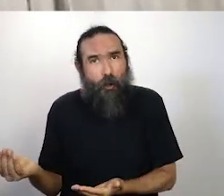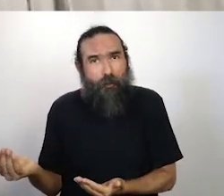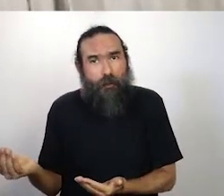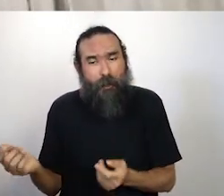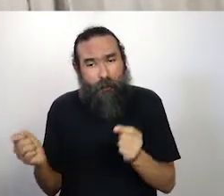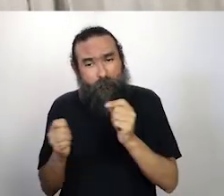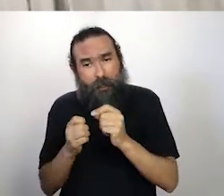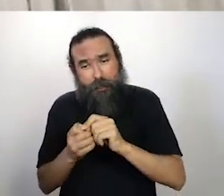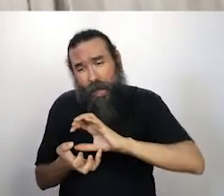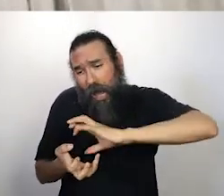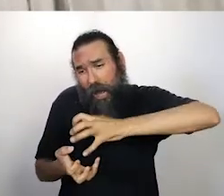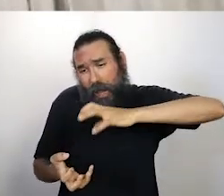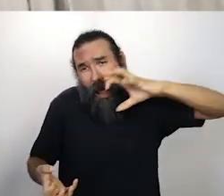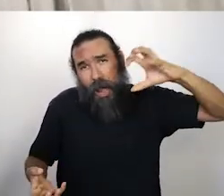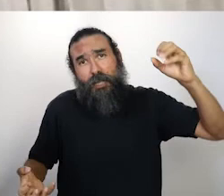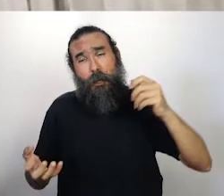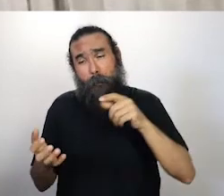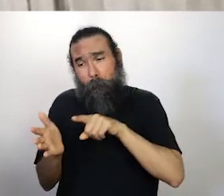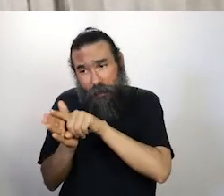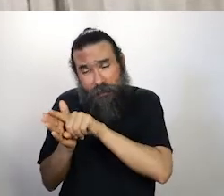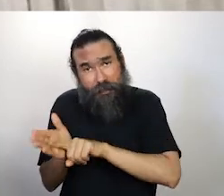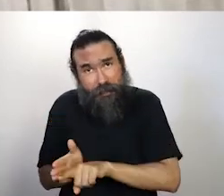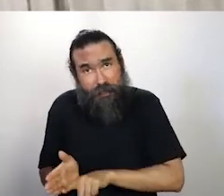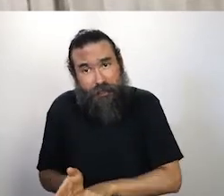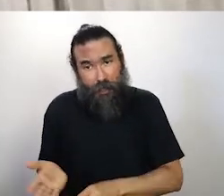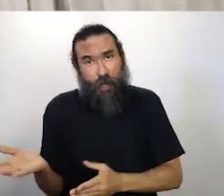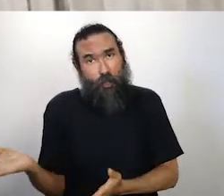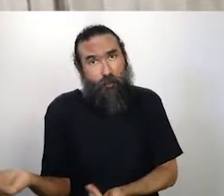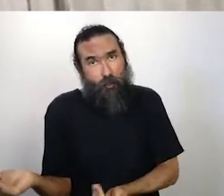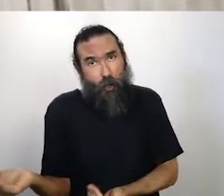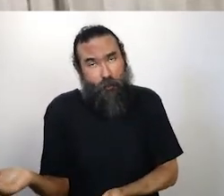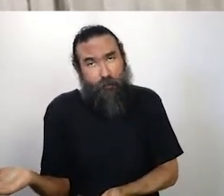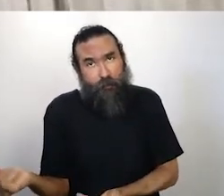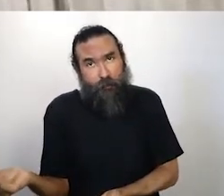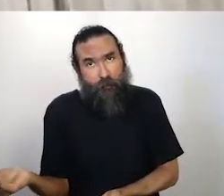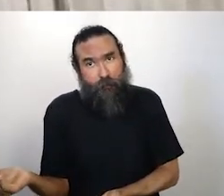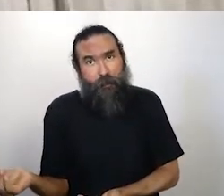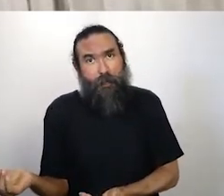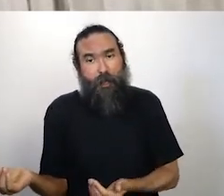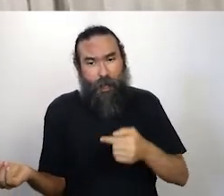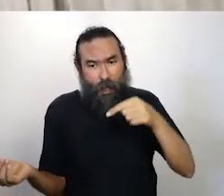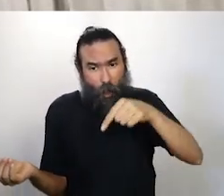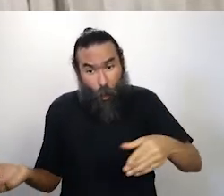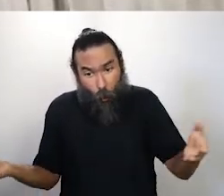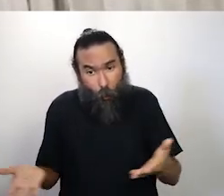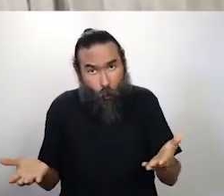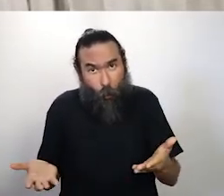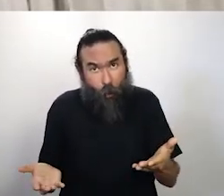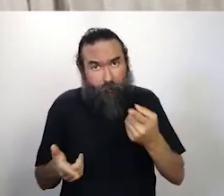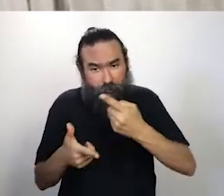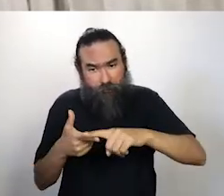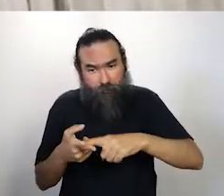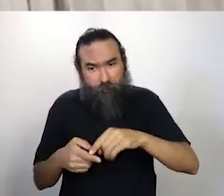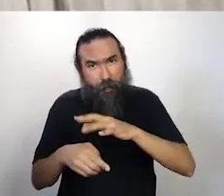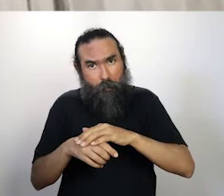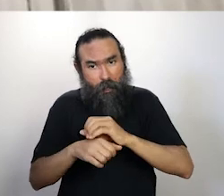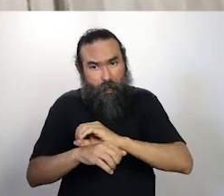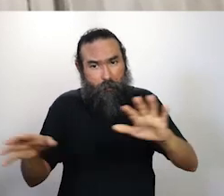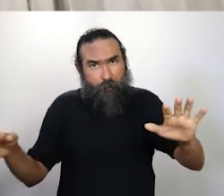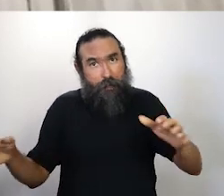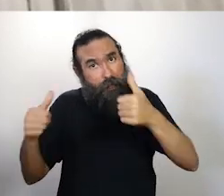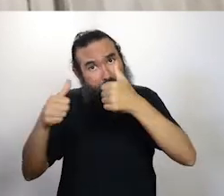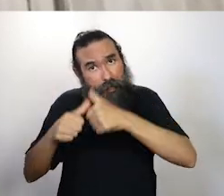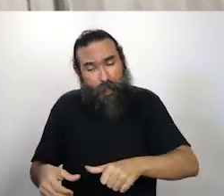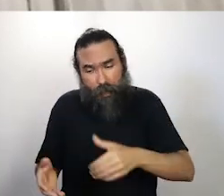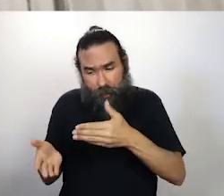maior pesquisa até hoje no Brasil realizada de participação e percepção de jovens no período da pandemia. Depois, se